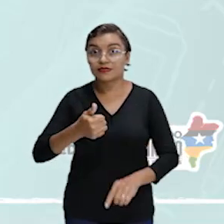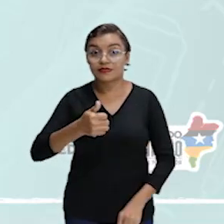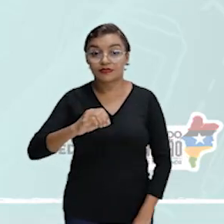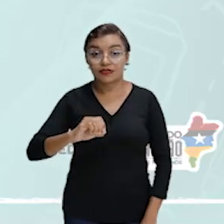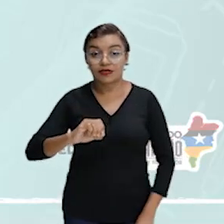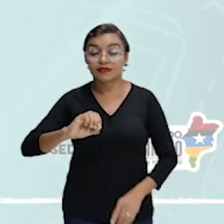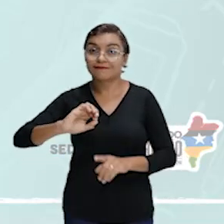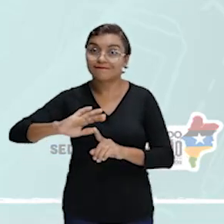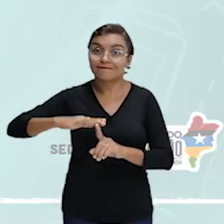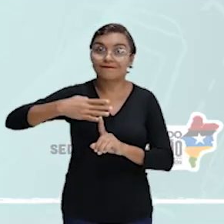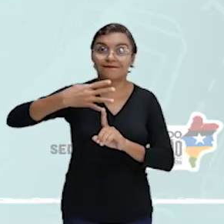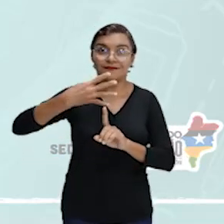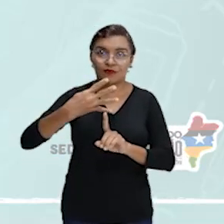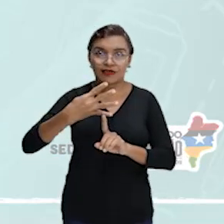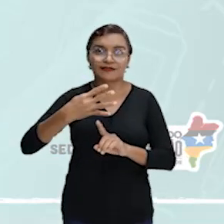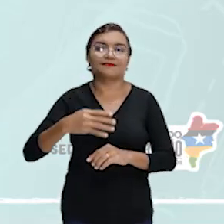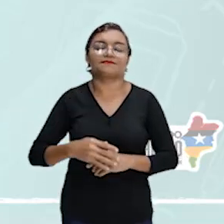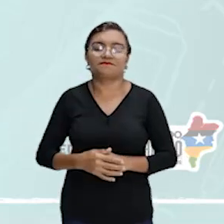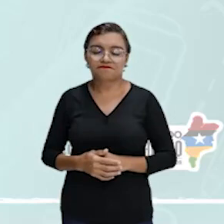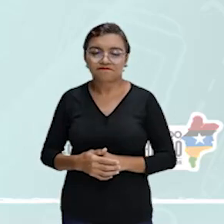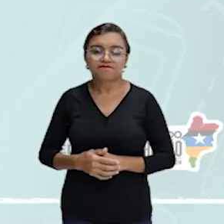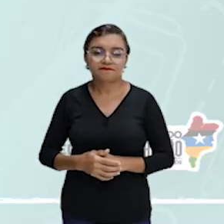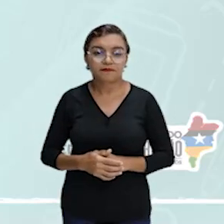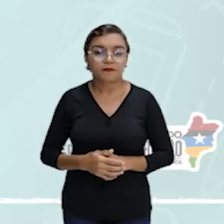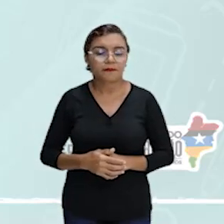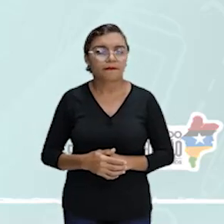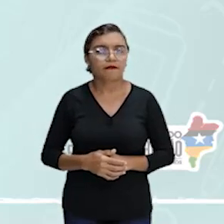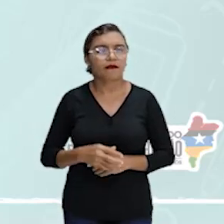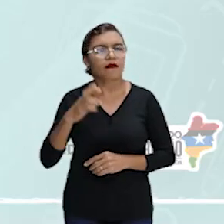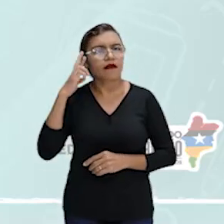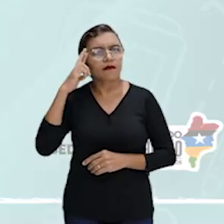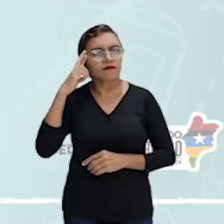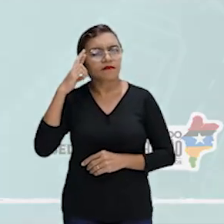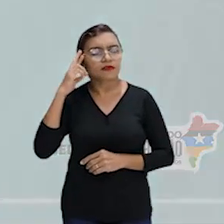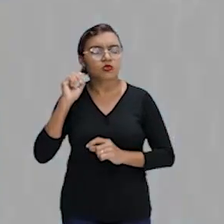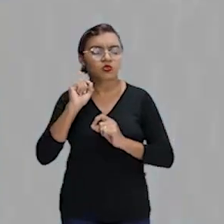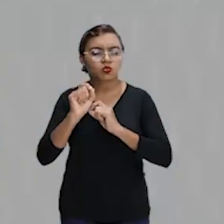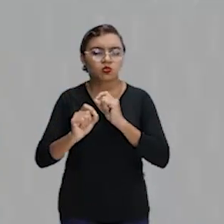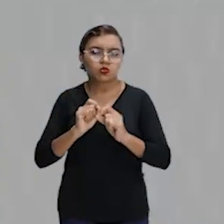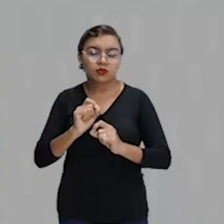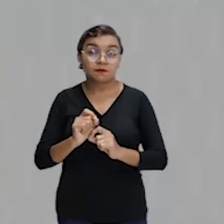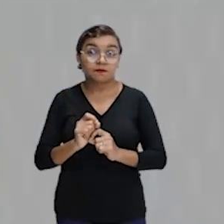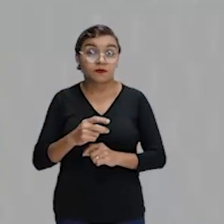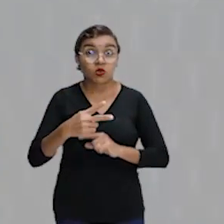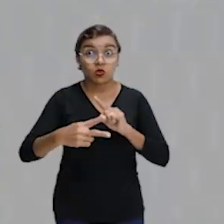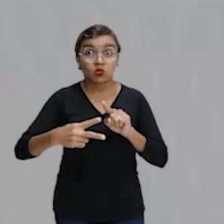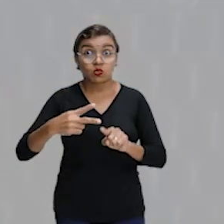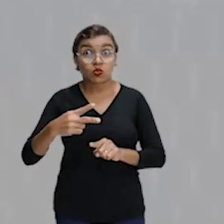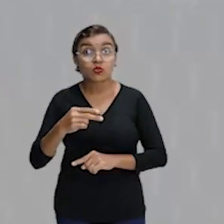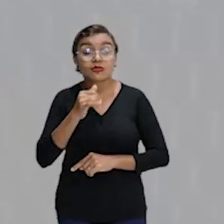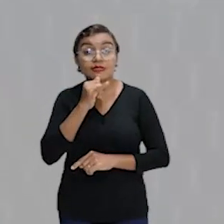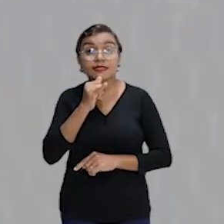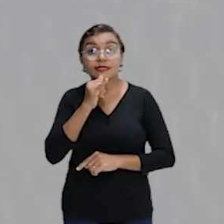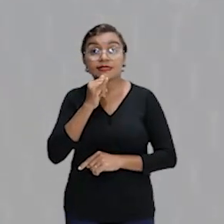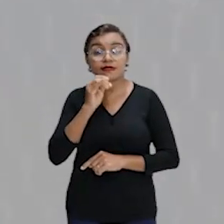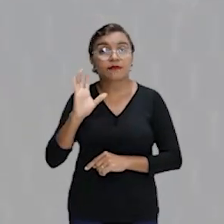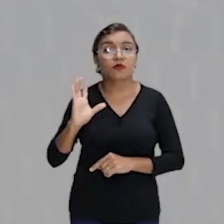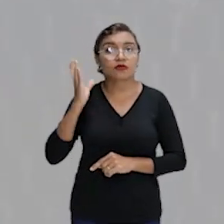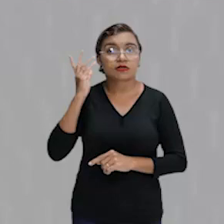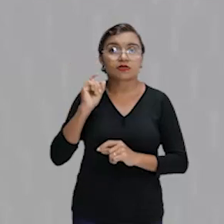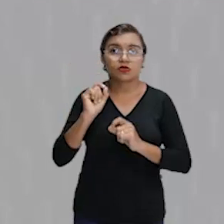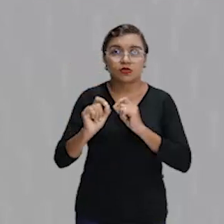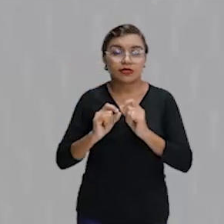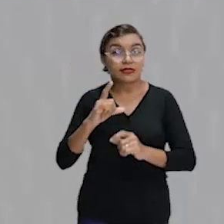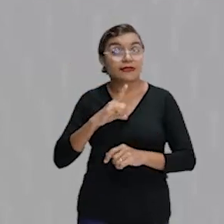potência. Gente, percebe aqui comigo, reflete aqui comigo, que nesses dois exemplos aconteceu de eu